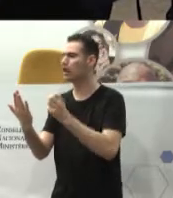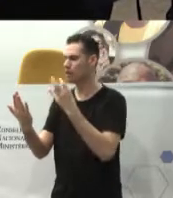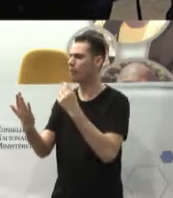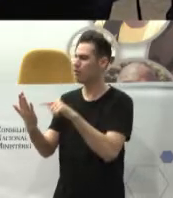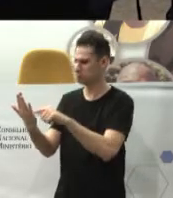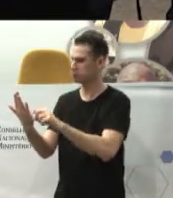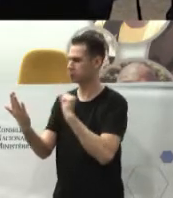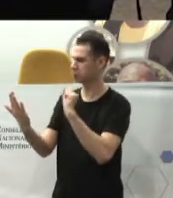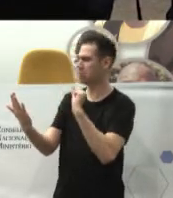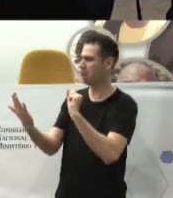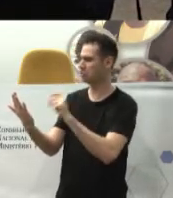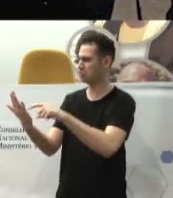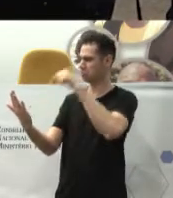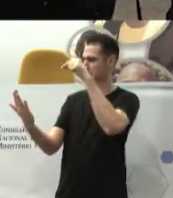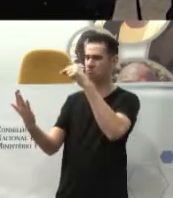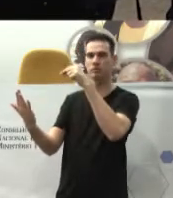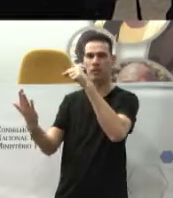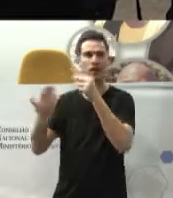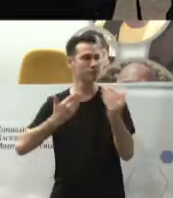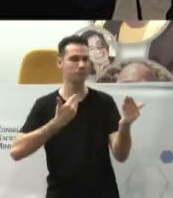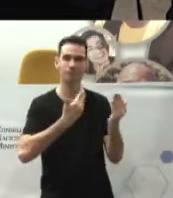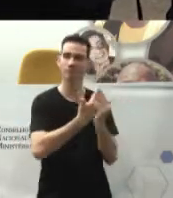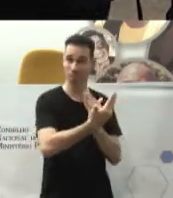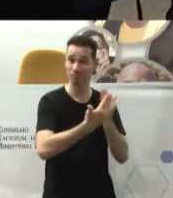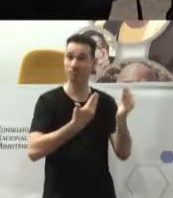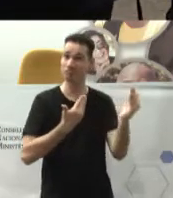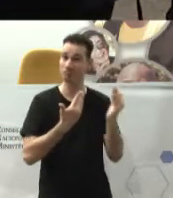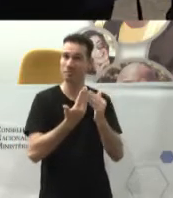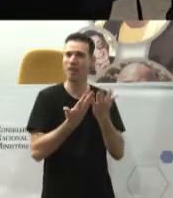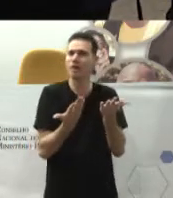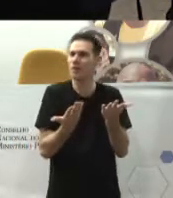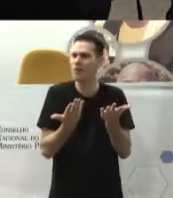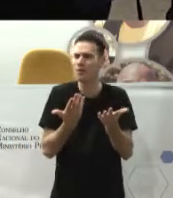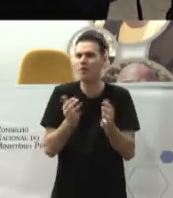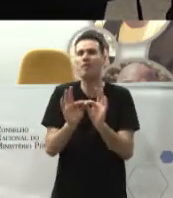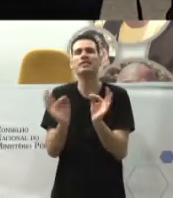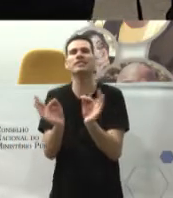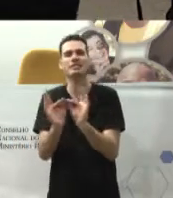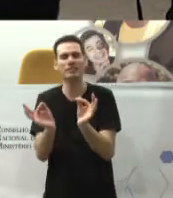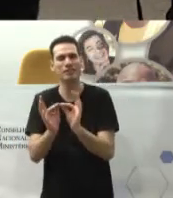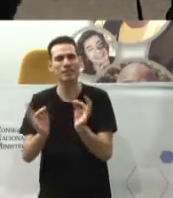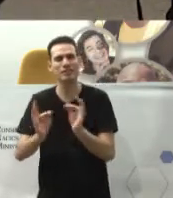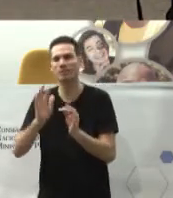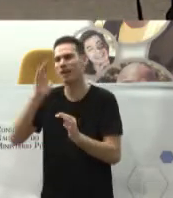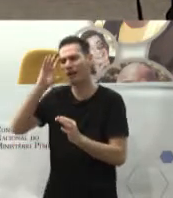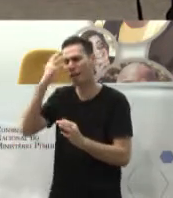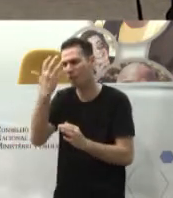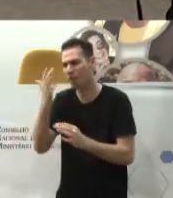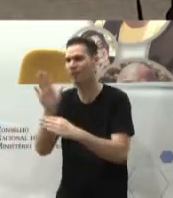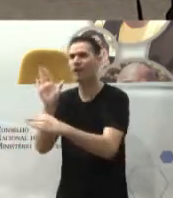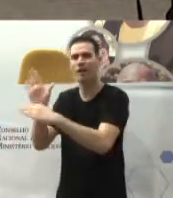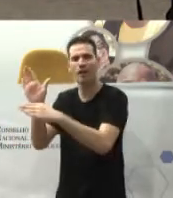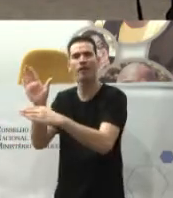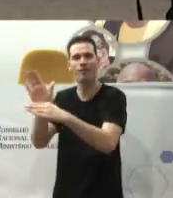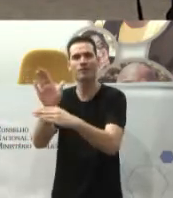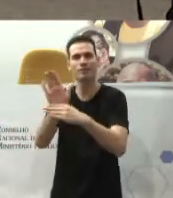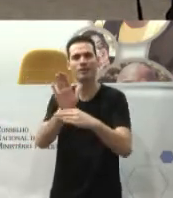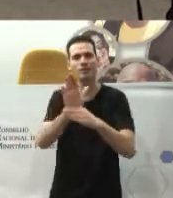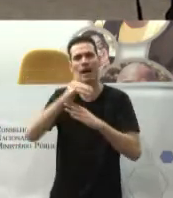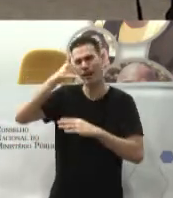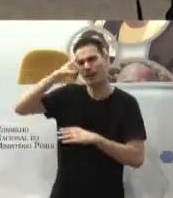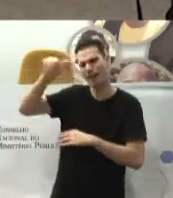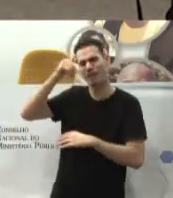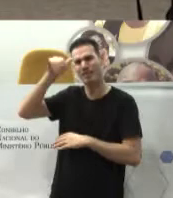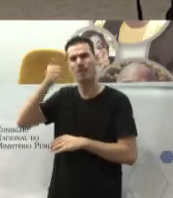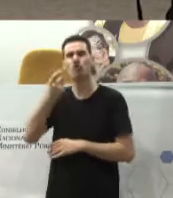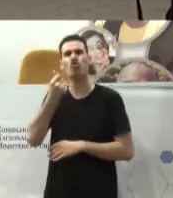da judicialização. E isso tem resolvido muitos dos casos. E prevenindo um